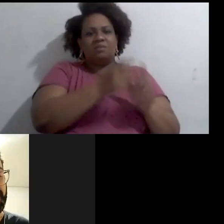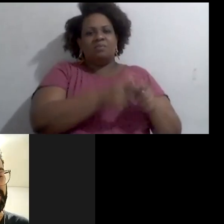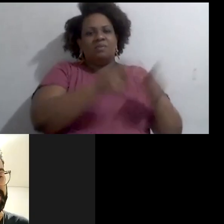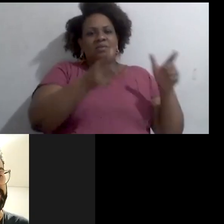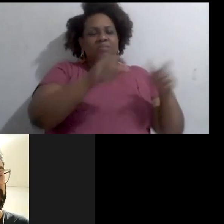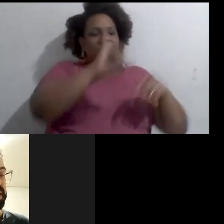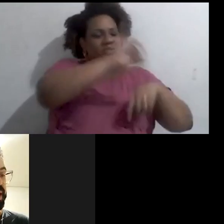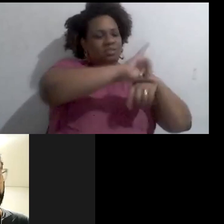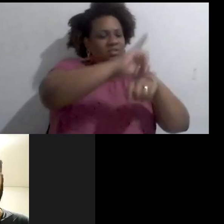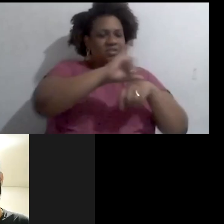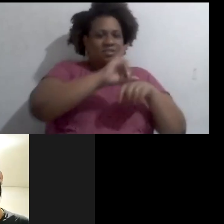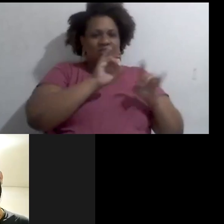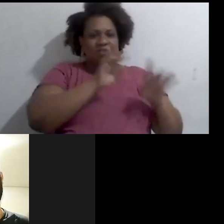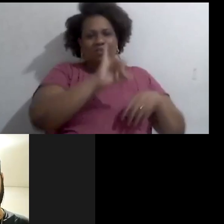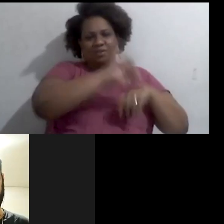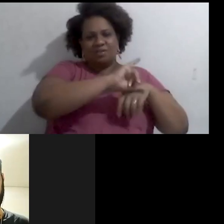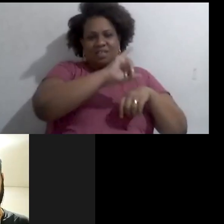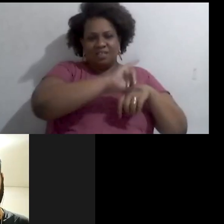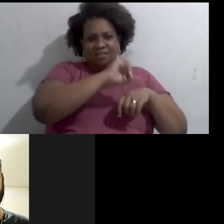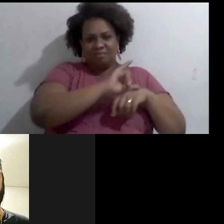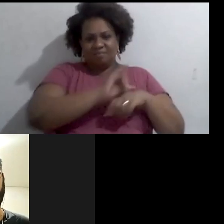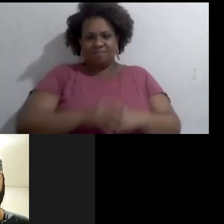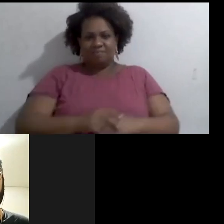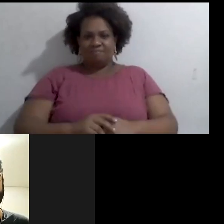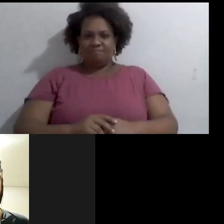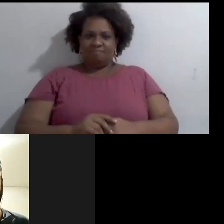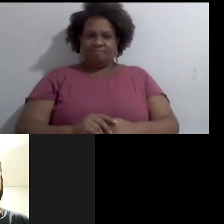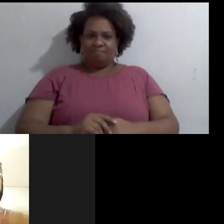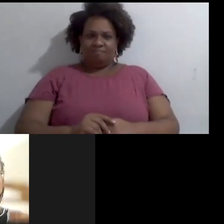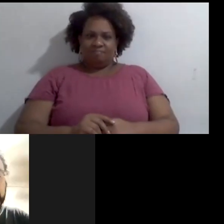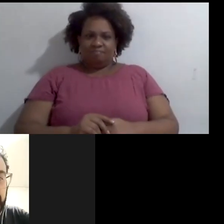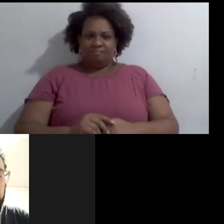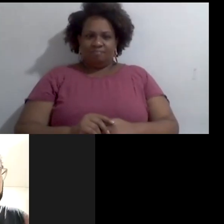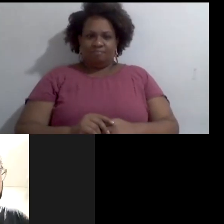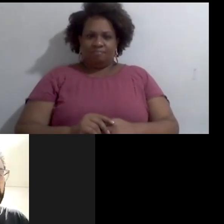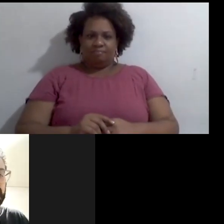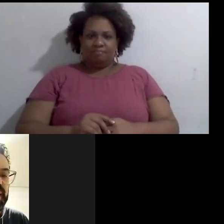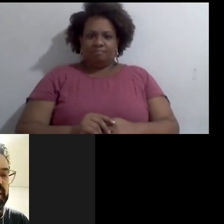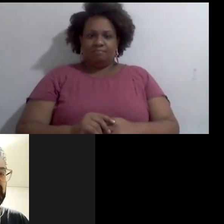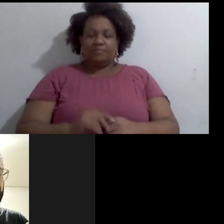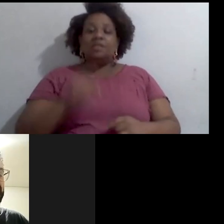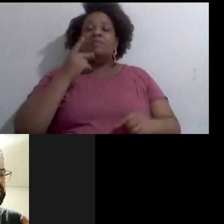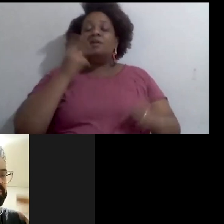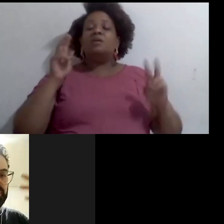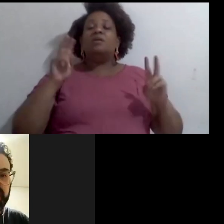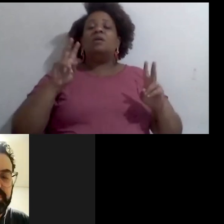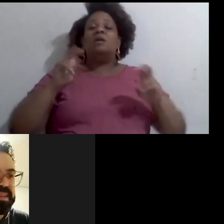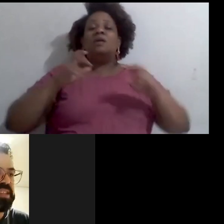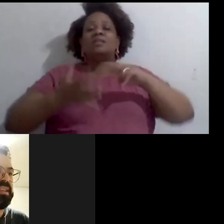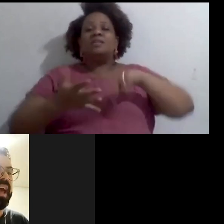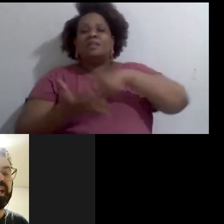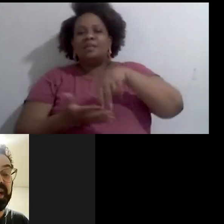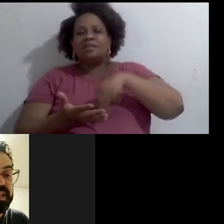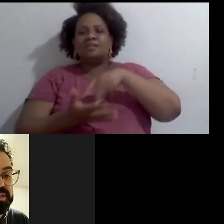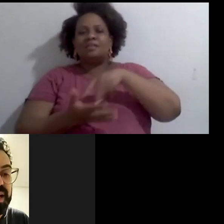e recôncavo. O colega agora há pouco citou, né, que está falando-se um pouco de dança aqui, sobre